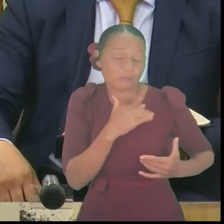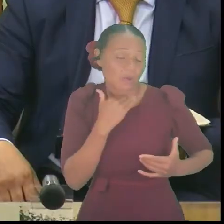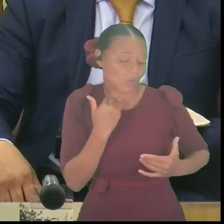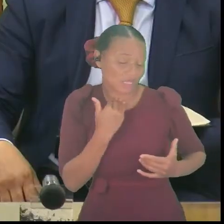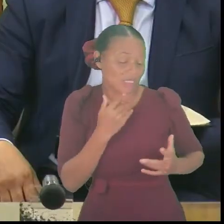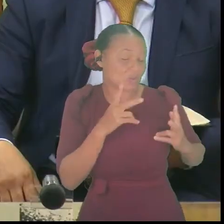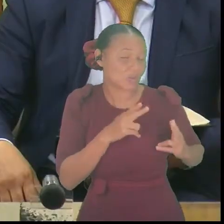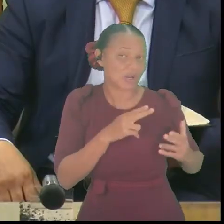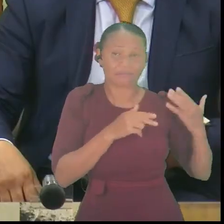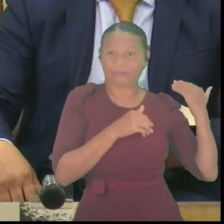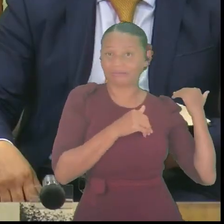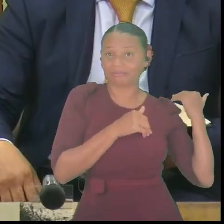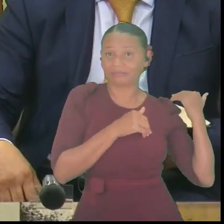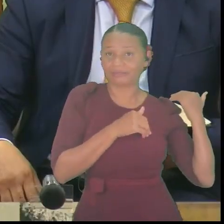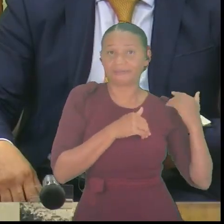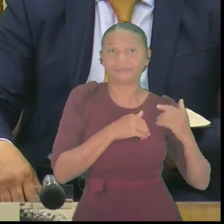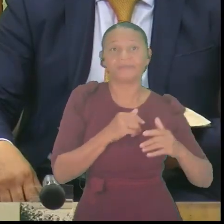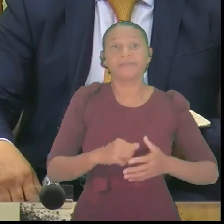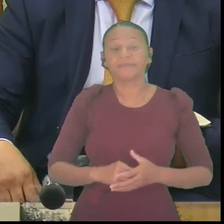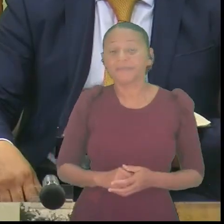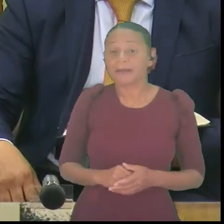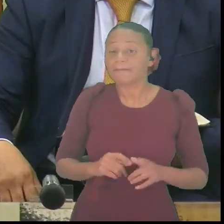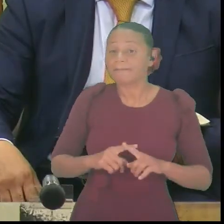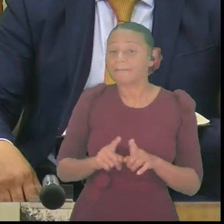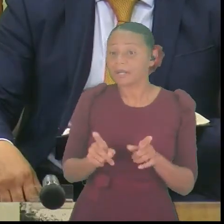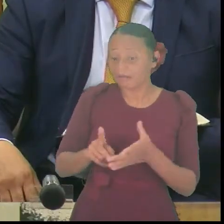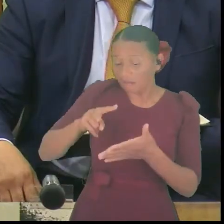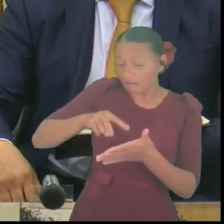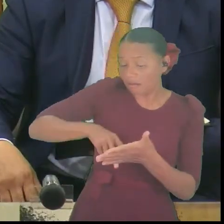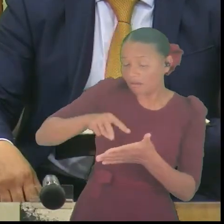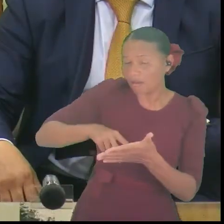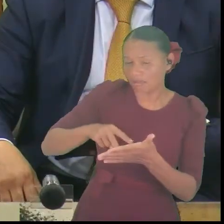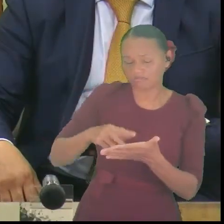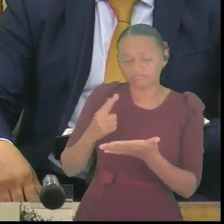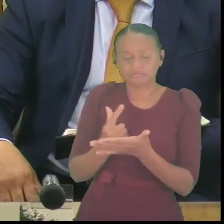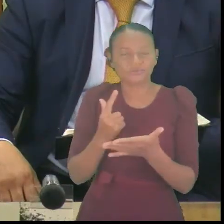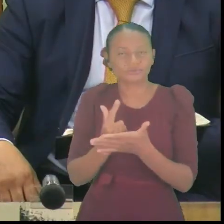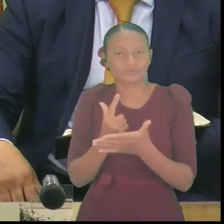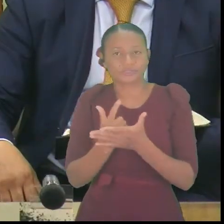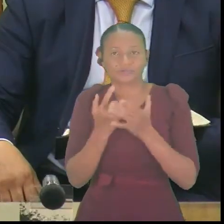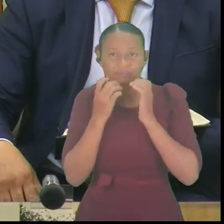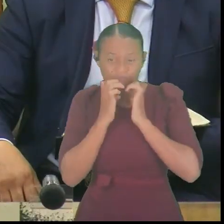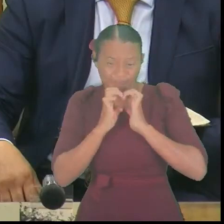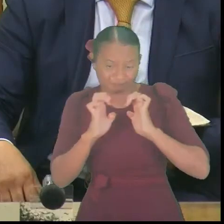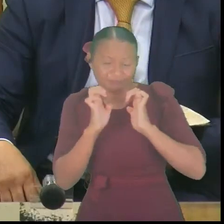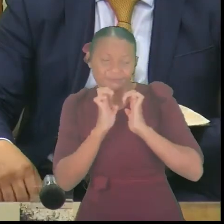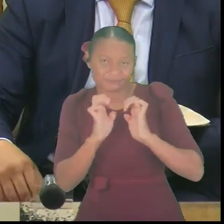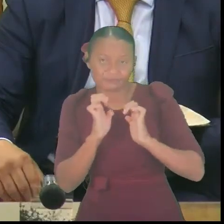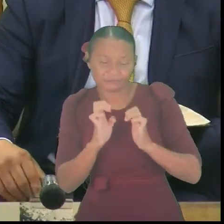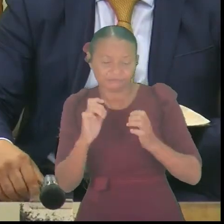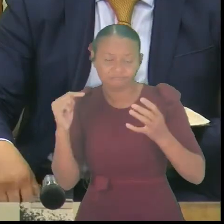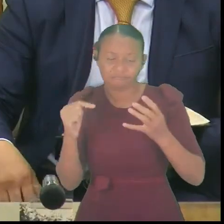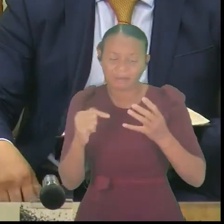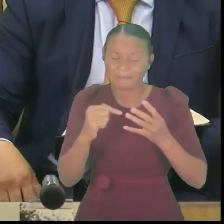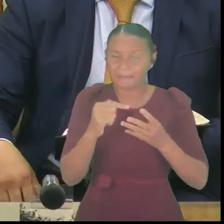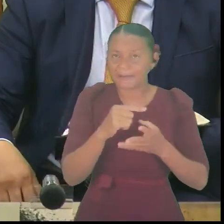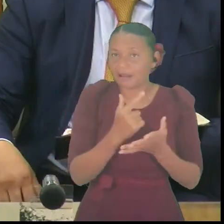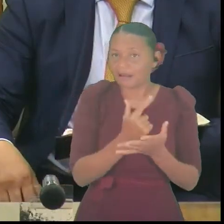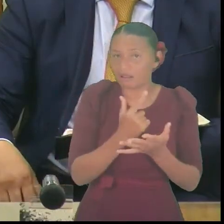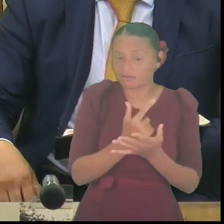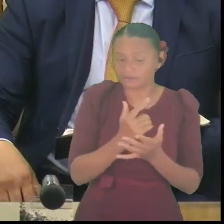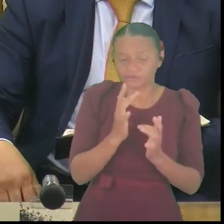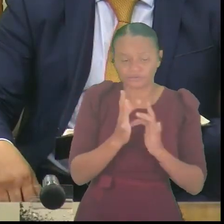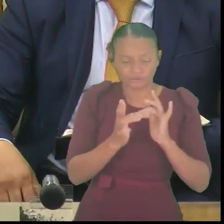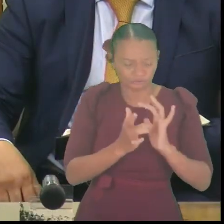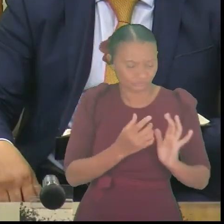vão. Mas quando você lê os evangelhos, você observa uma coisa: Jesus viveu uma